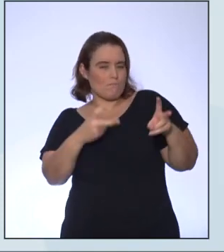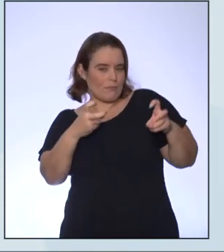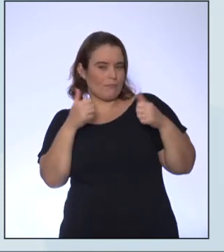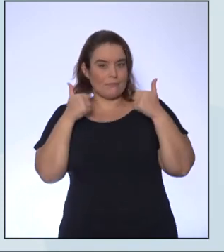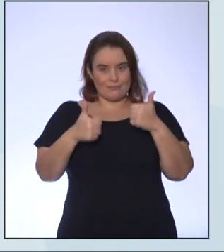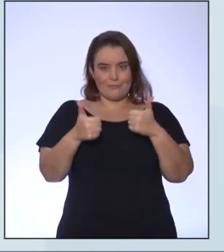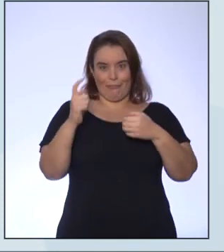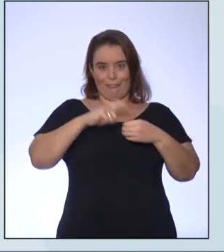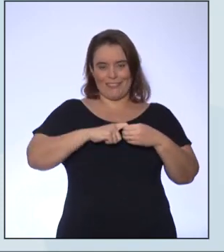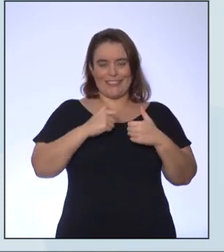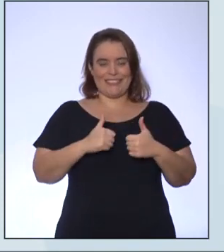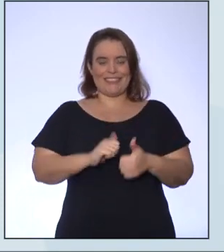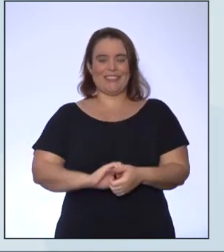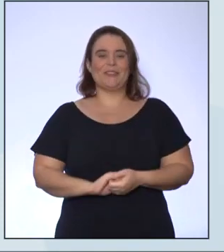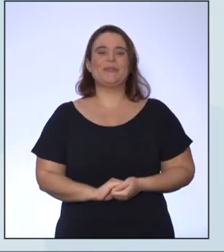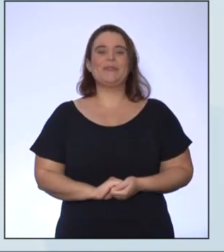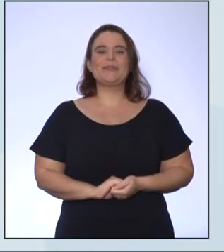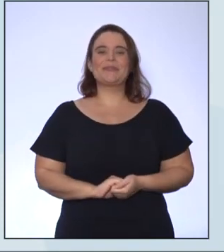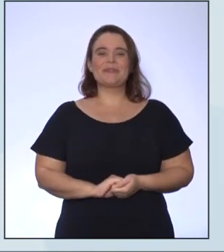voltamos.